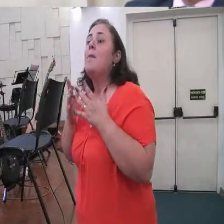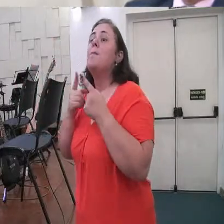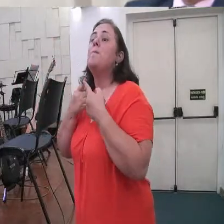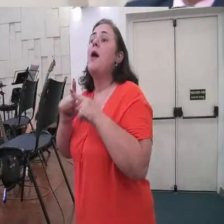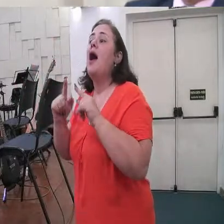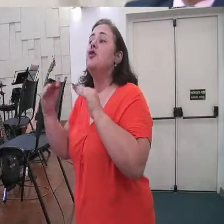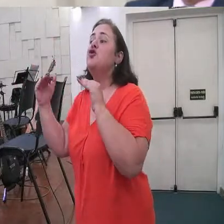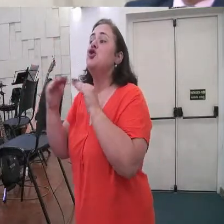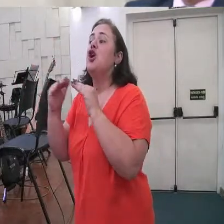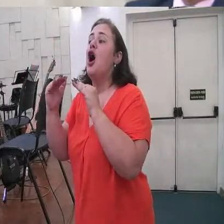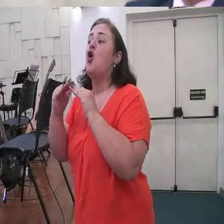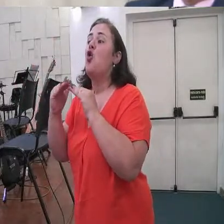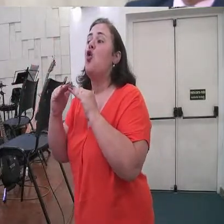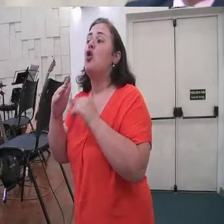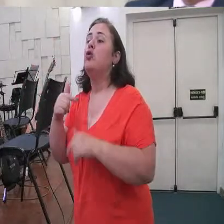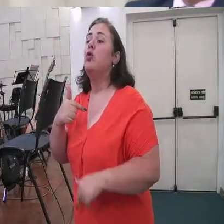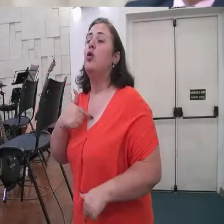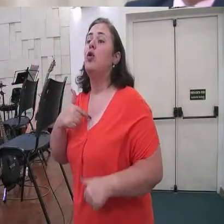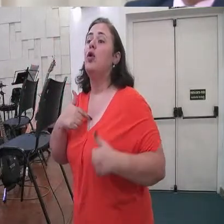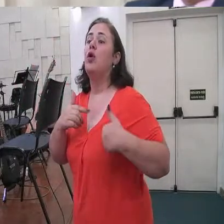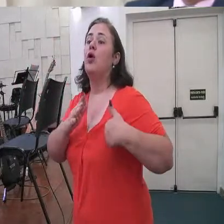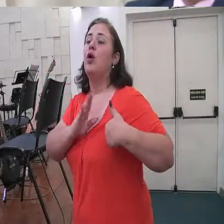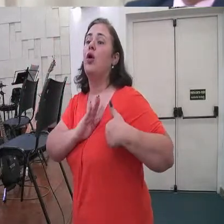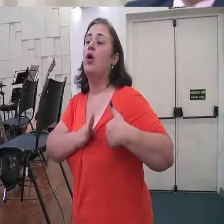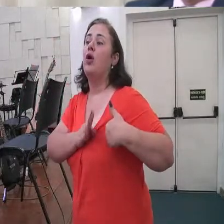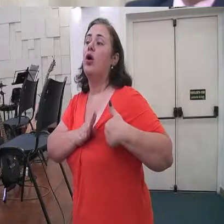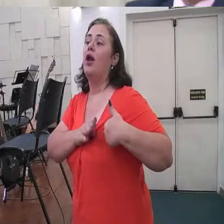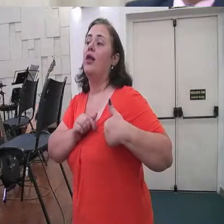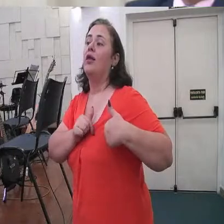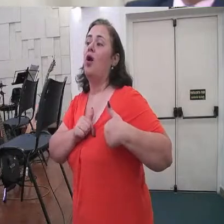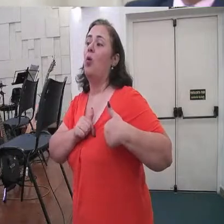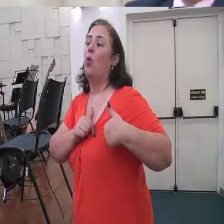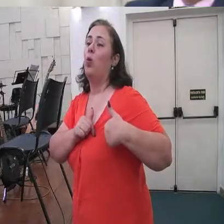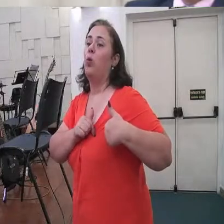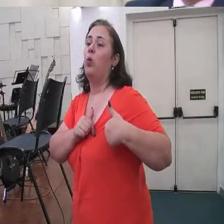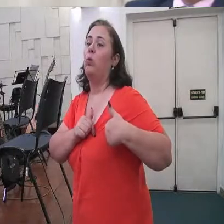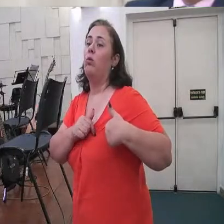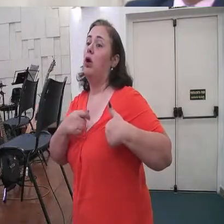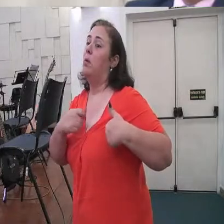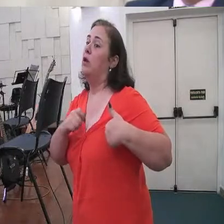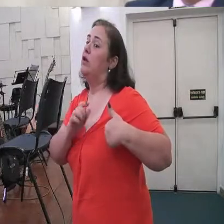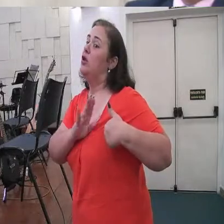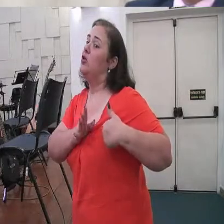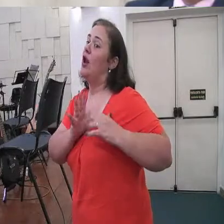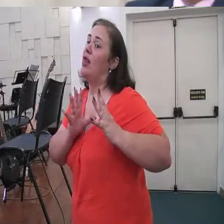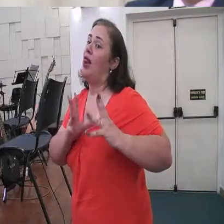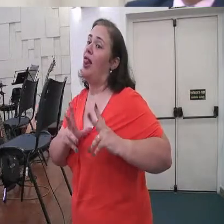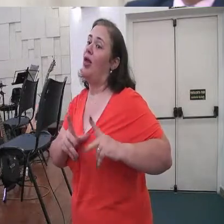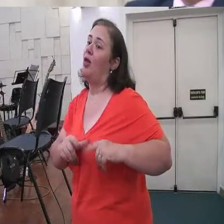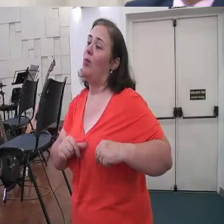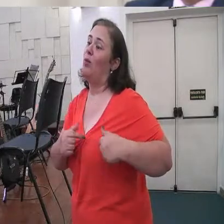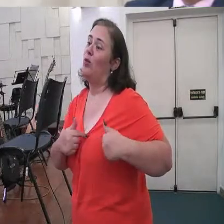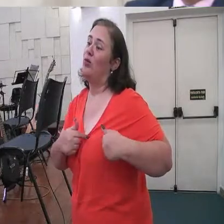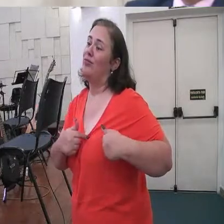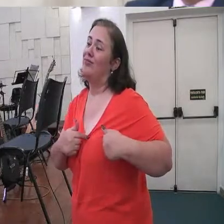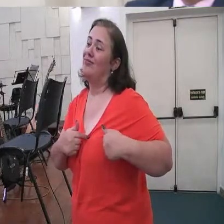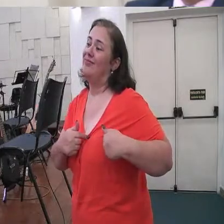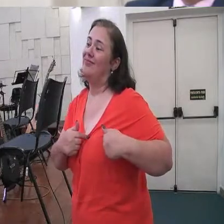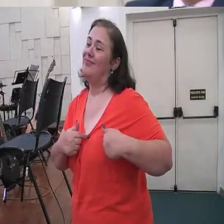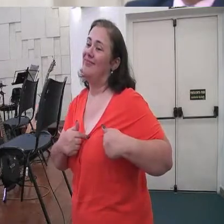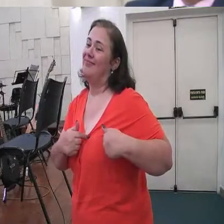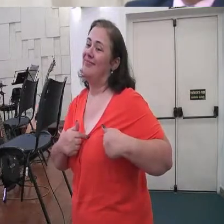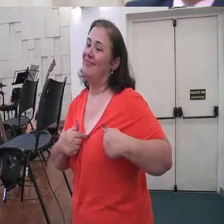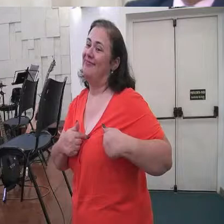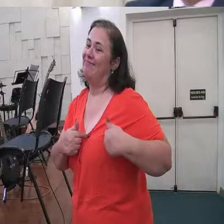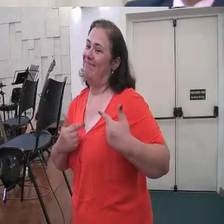eu já recebi. Então, se tem alguém devendo a alguém, esse alguém sou eu é